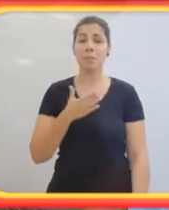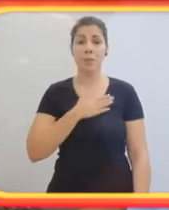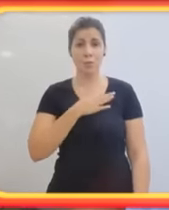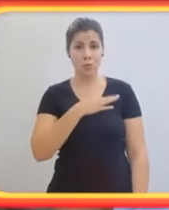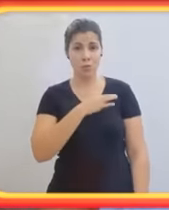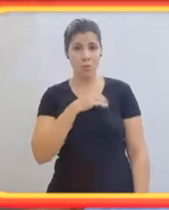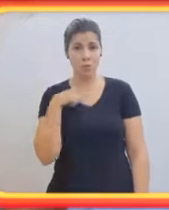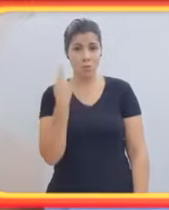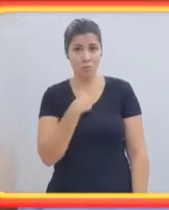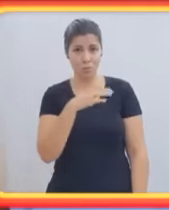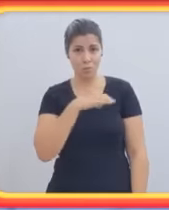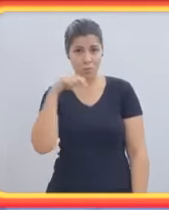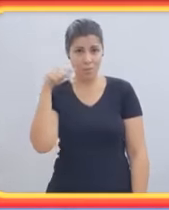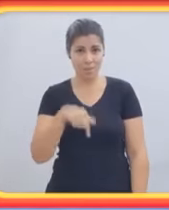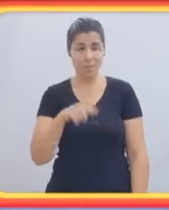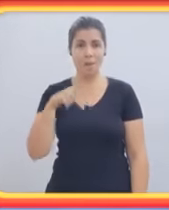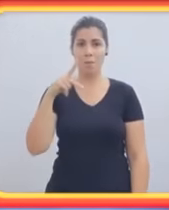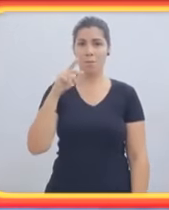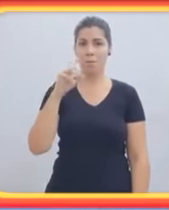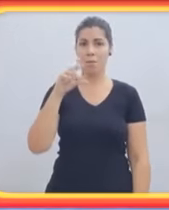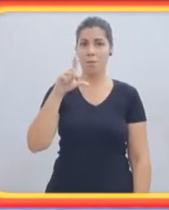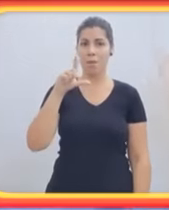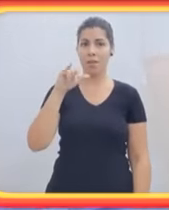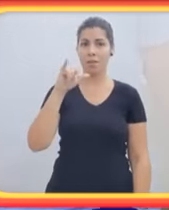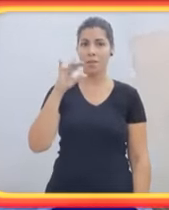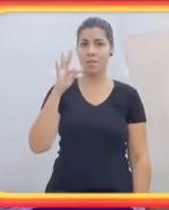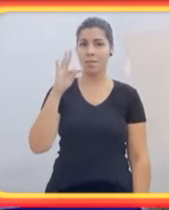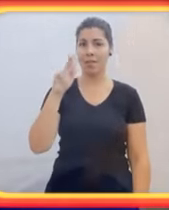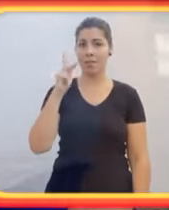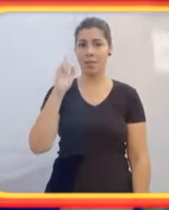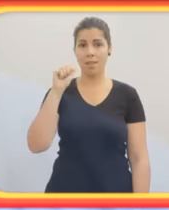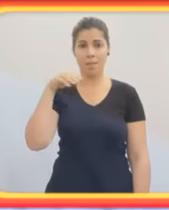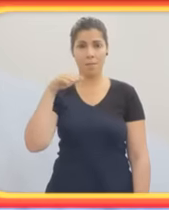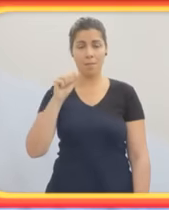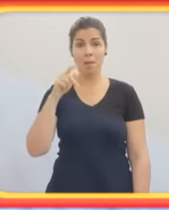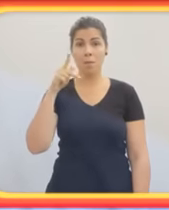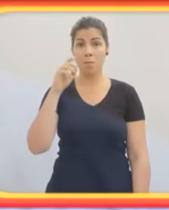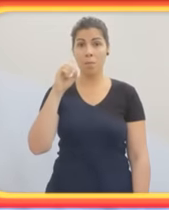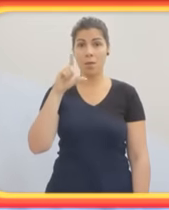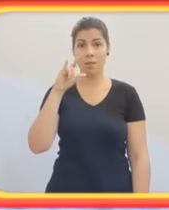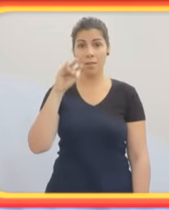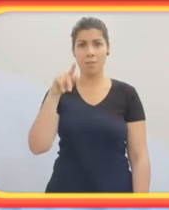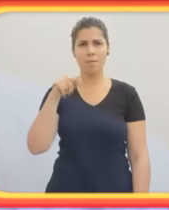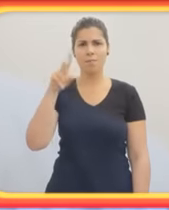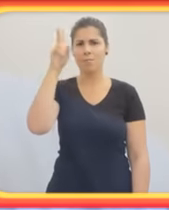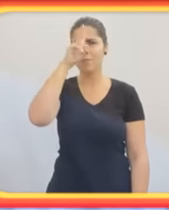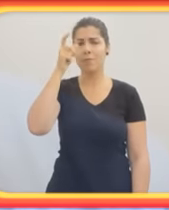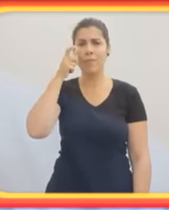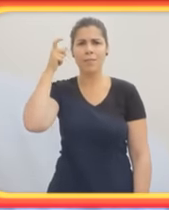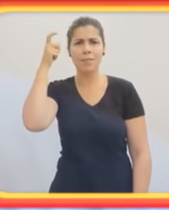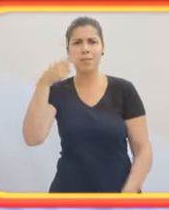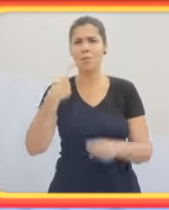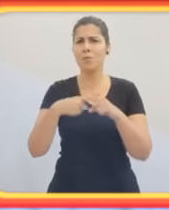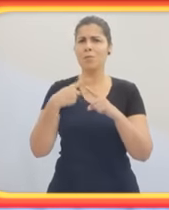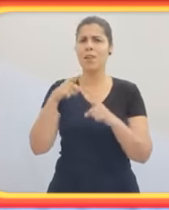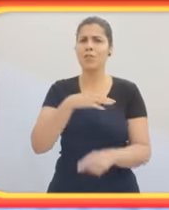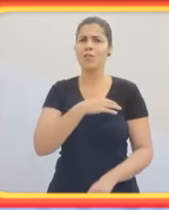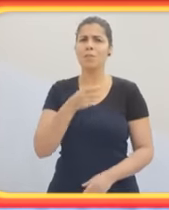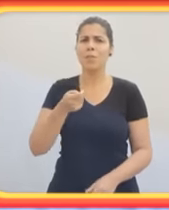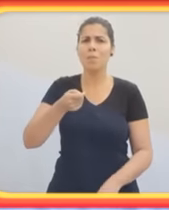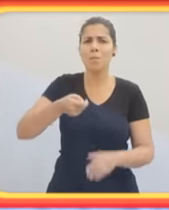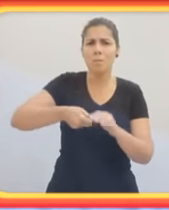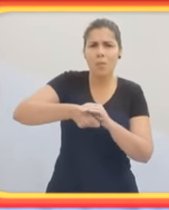particular. Meu time, nosso time aqui é o Politeama. Politeama é uma história interessante, porque era um time de